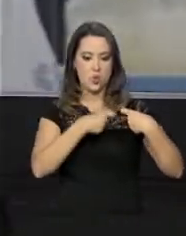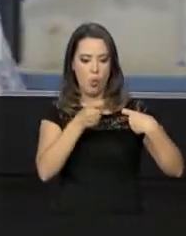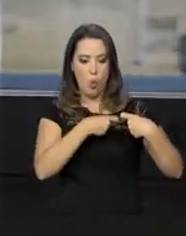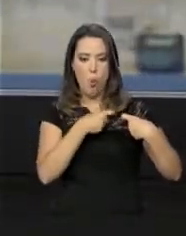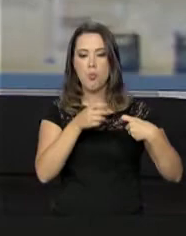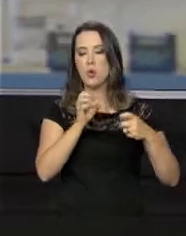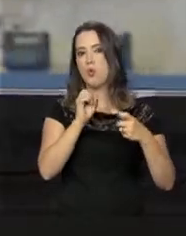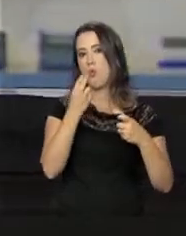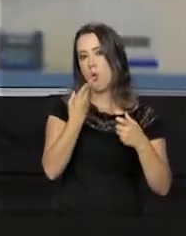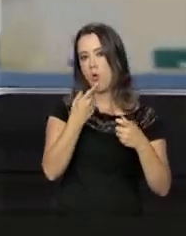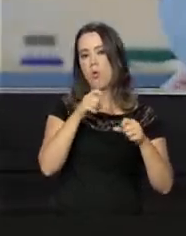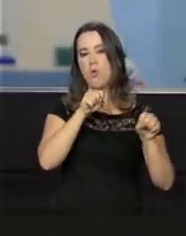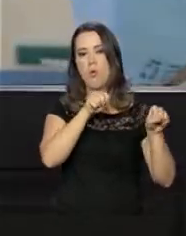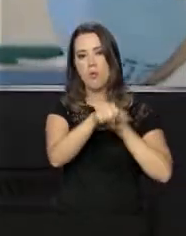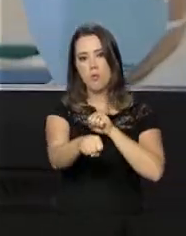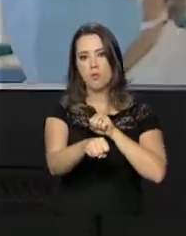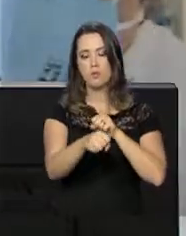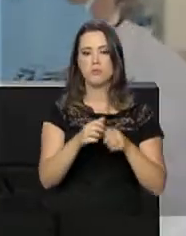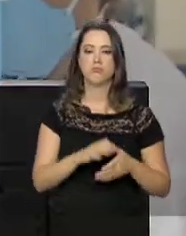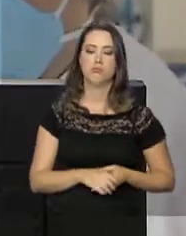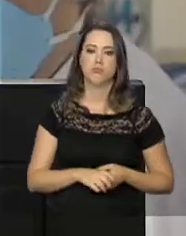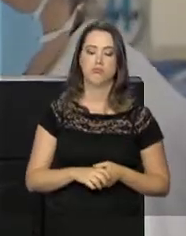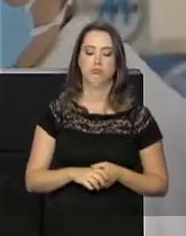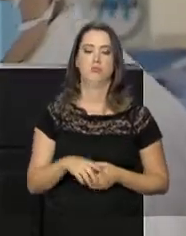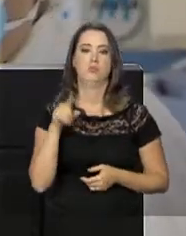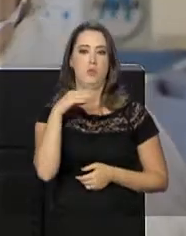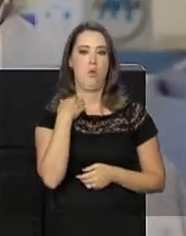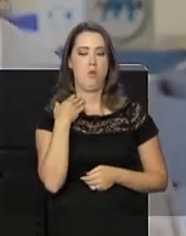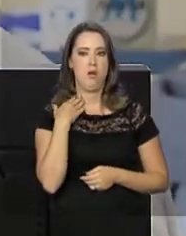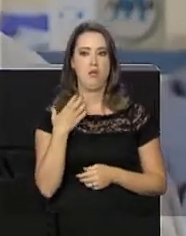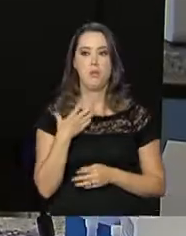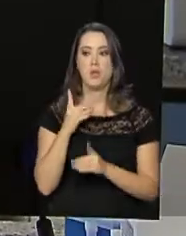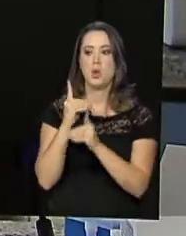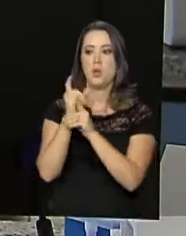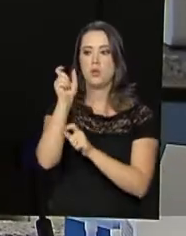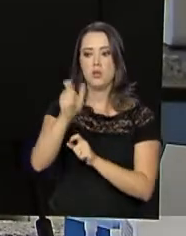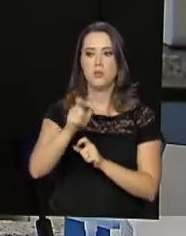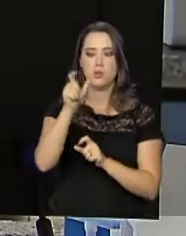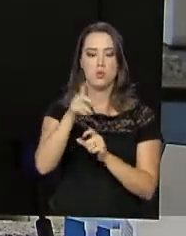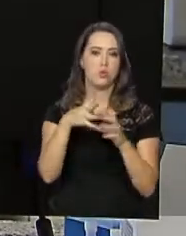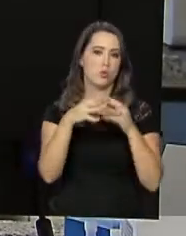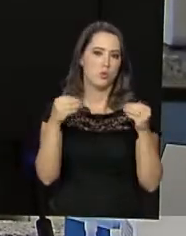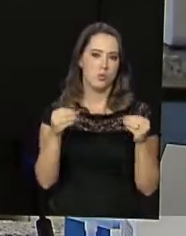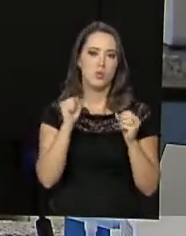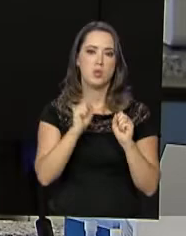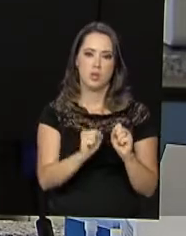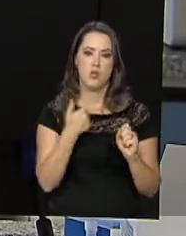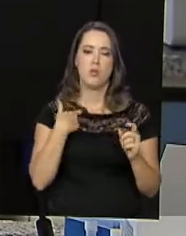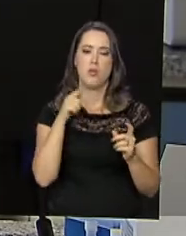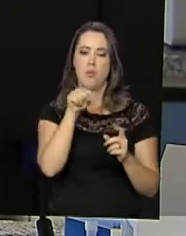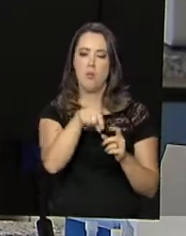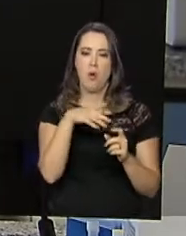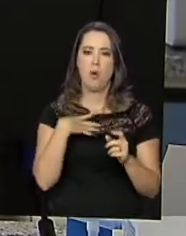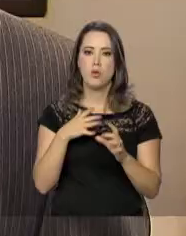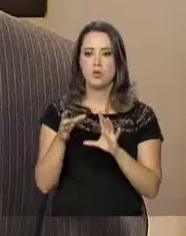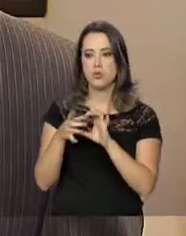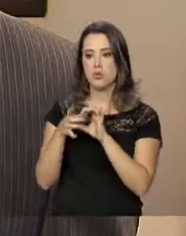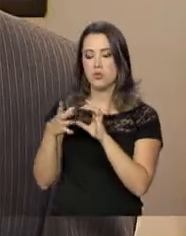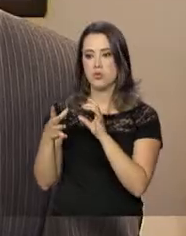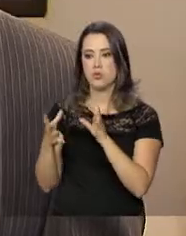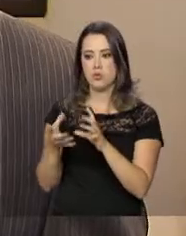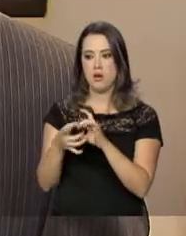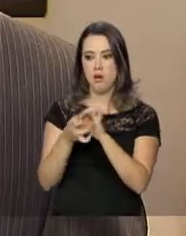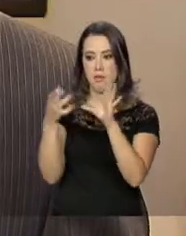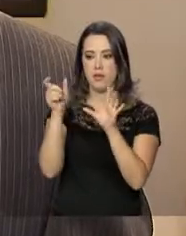ajuda na investigação de pessoas desaparecidas e pode inclusive e inocentar pessoas acusadas injustamente no